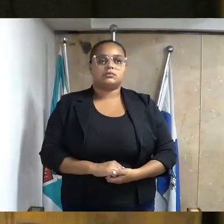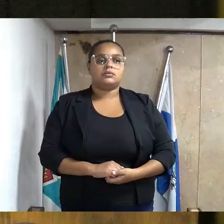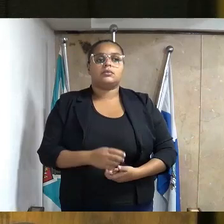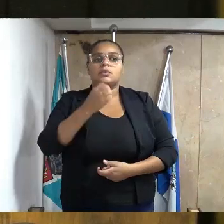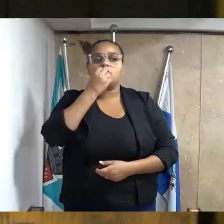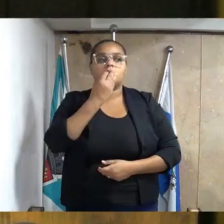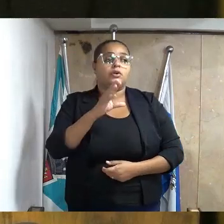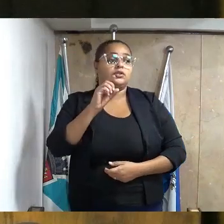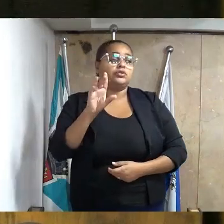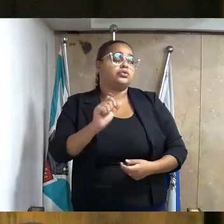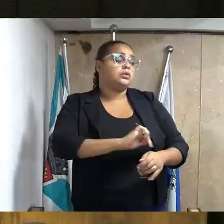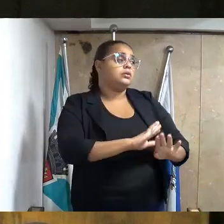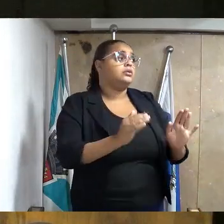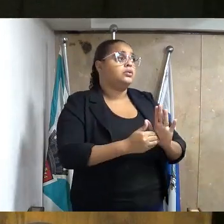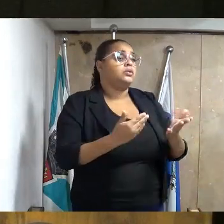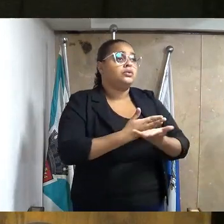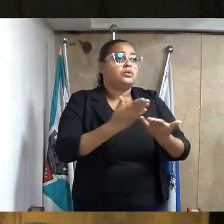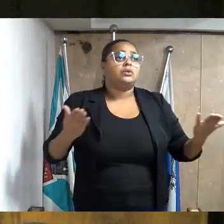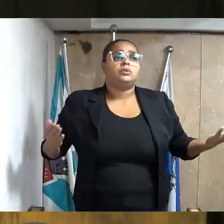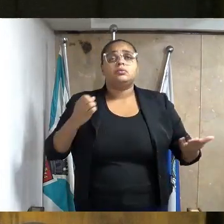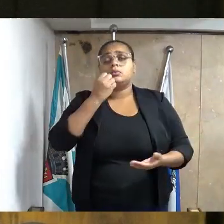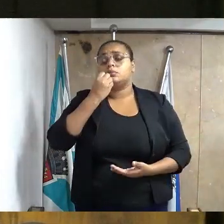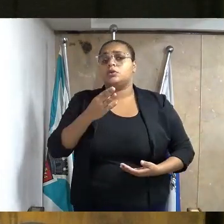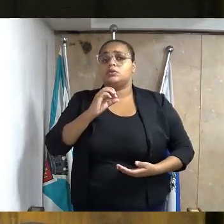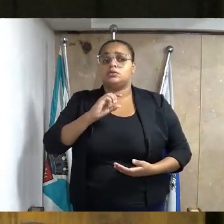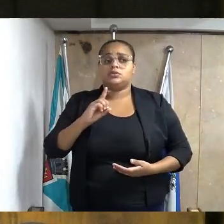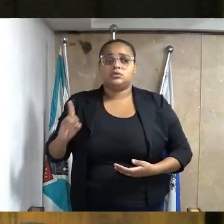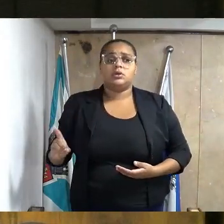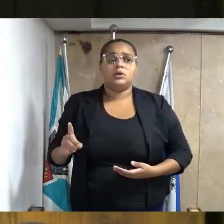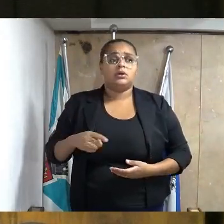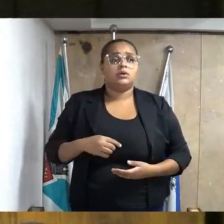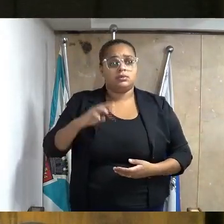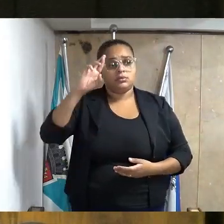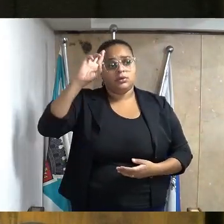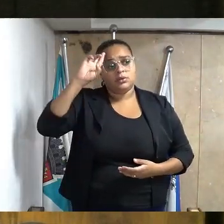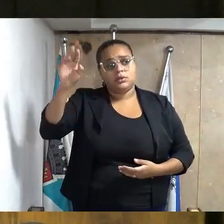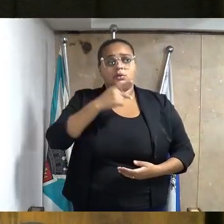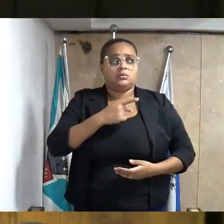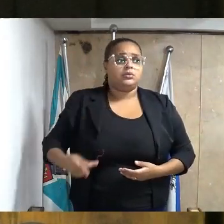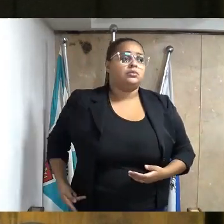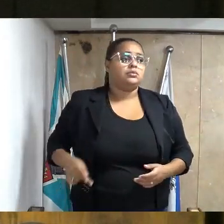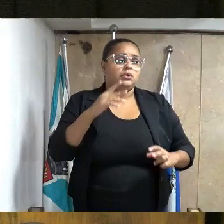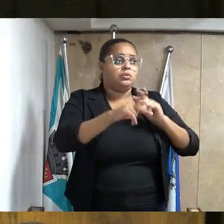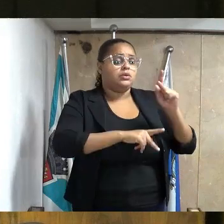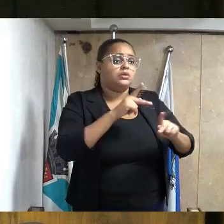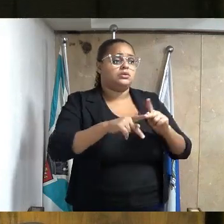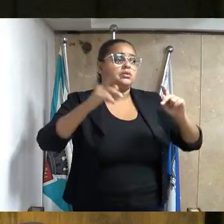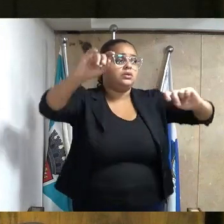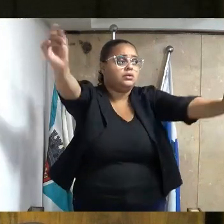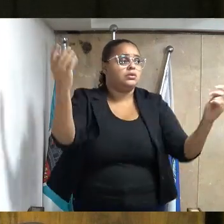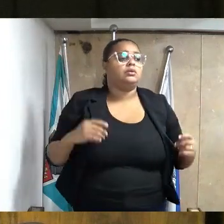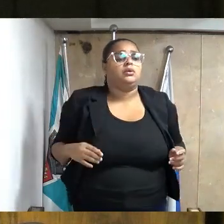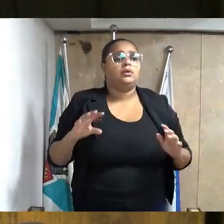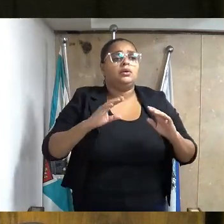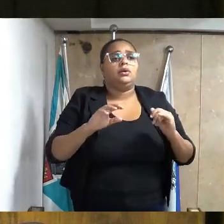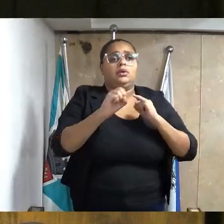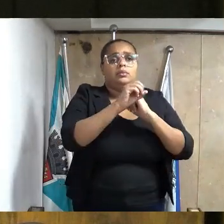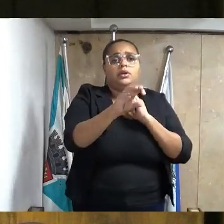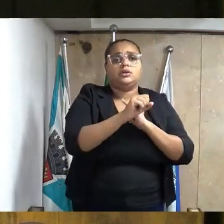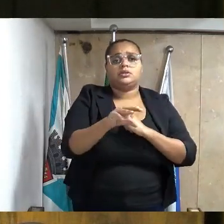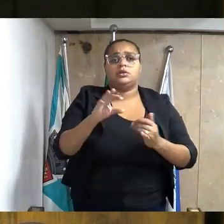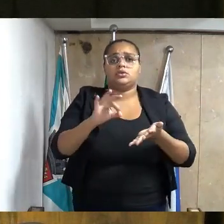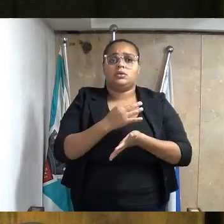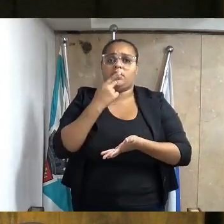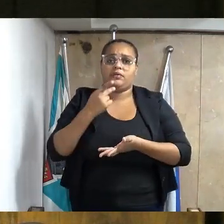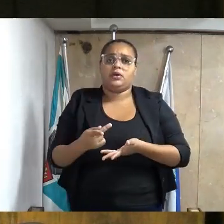Bom dia a todos, bom dia, senhor presidente. Bom dia, senhoras e senhores vereadores, público presente, imprensa, escrito e falado e